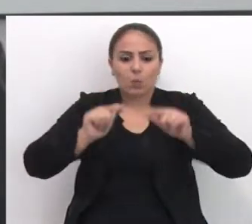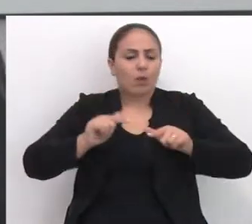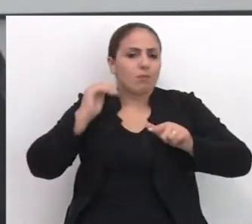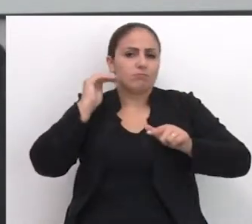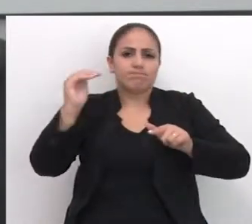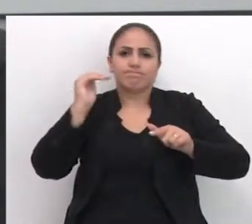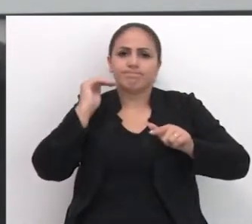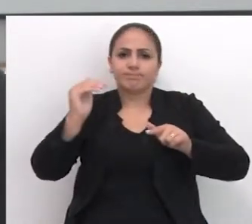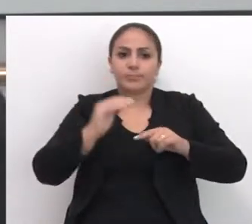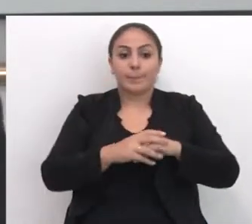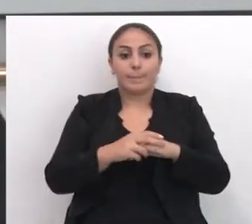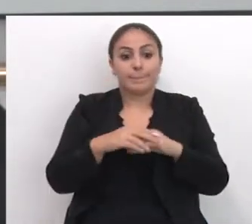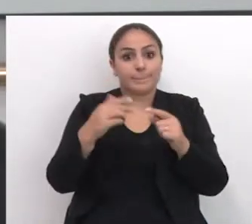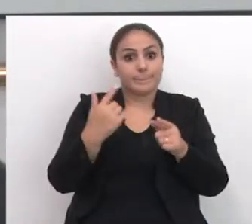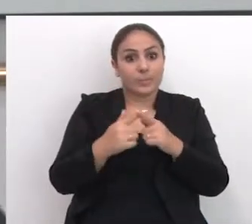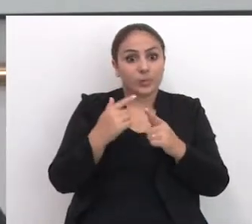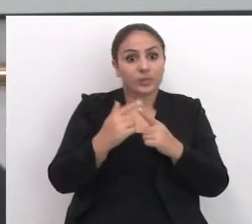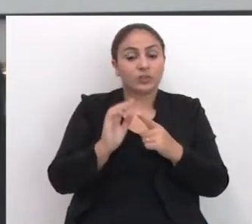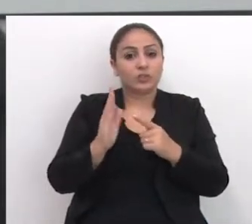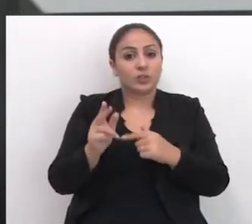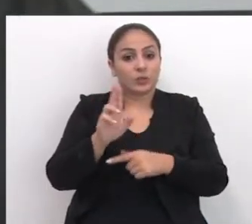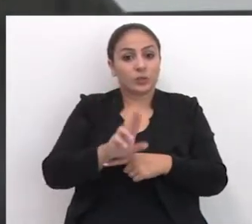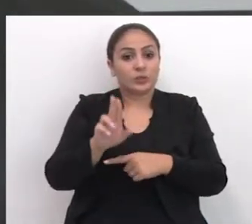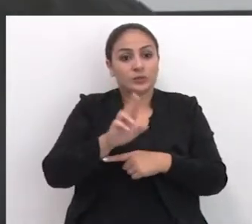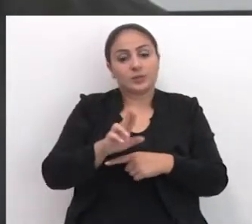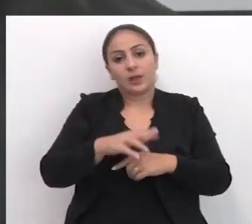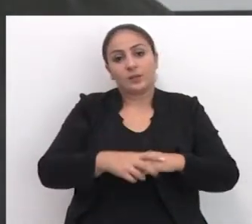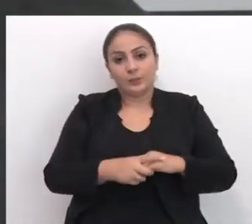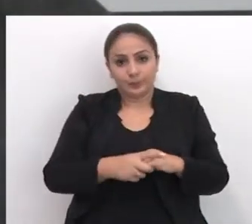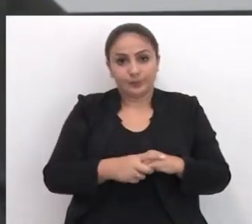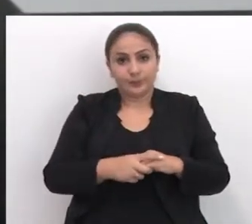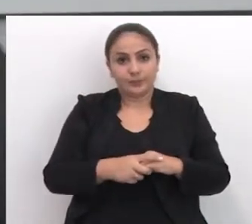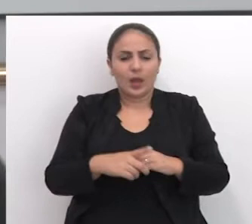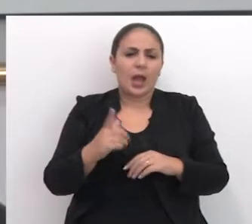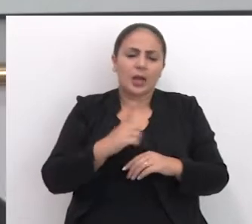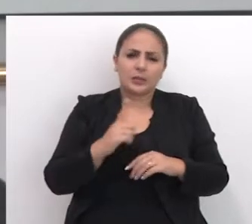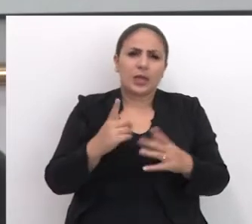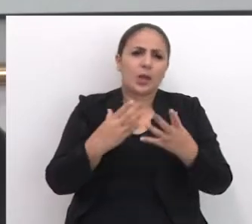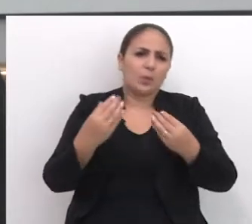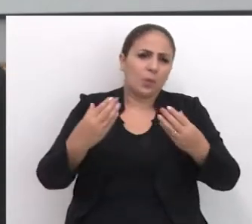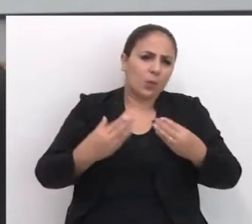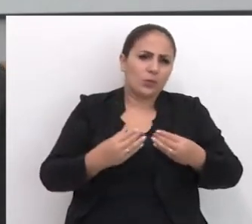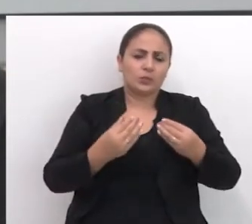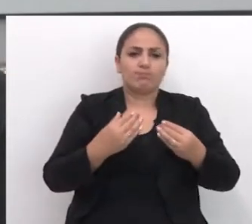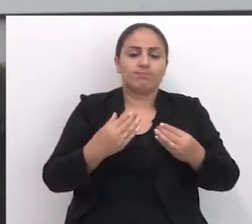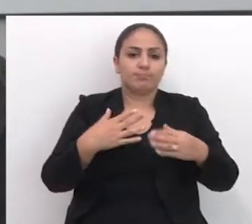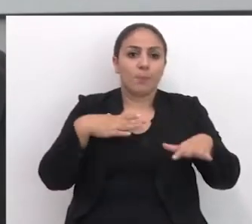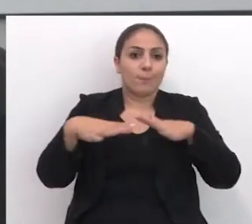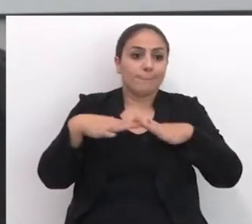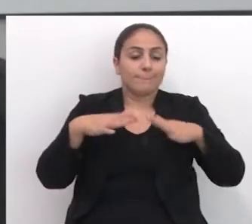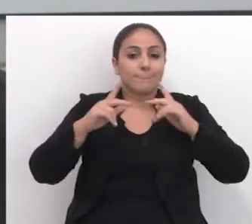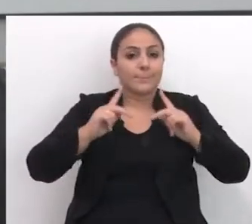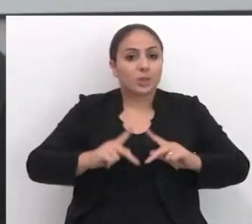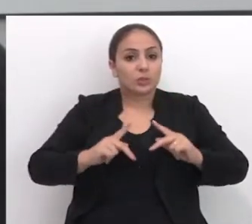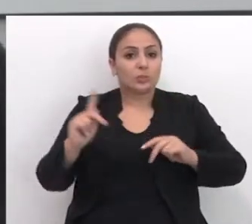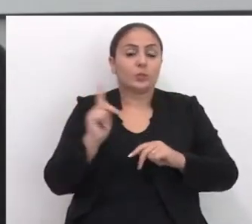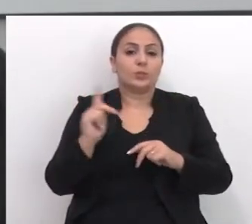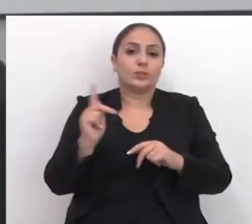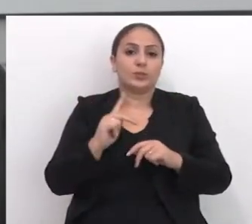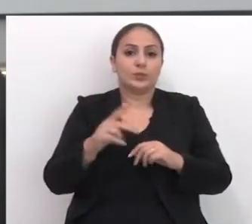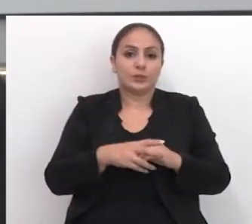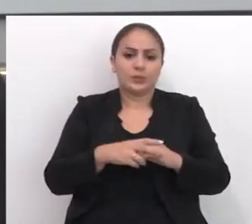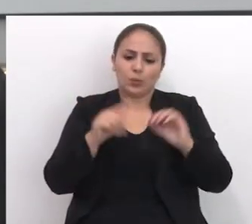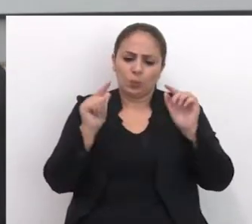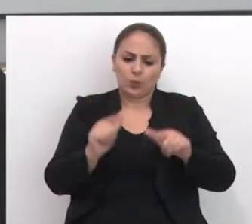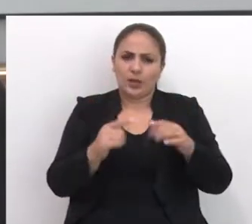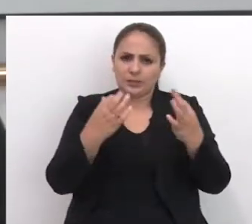um espaço bem tranquilo, já que então é ocupado um espaço lá que tem muito fluxo de pessoas, de professores, não é